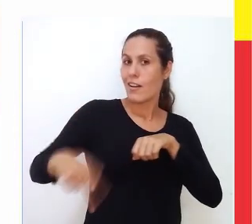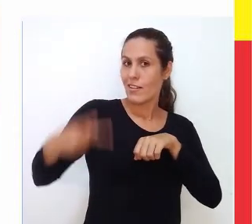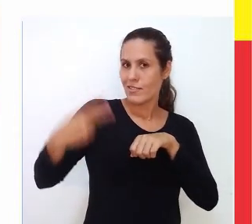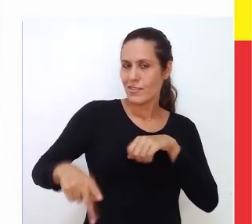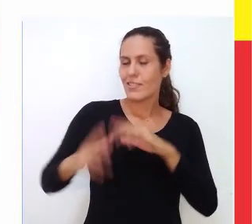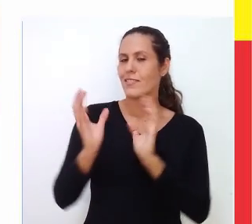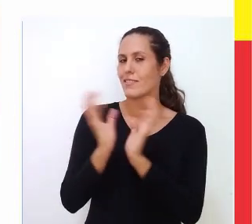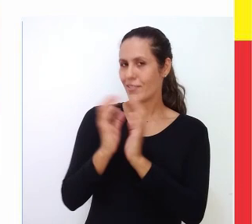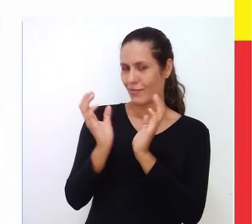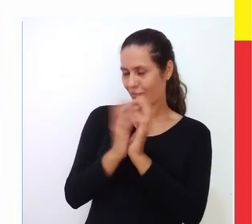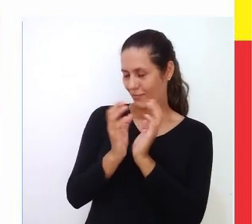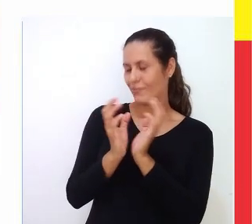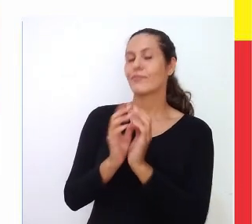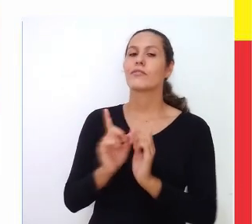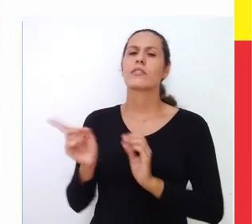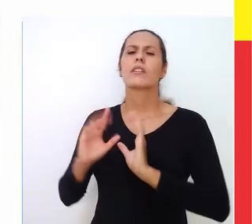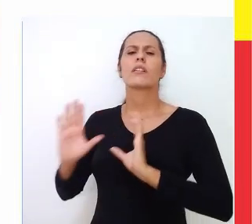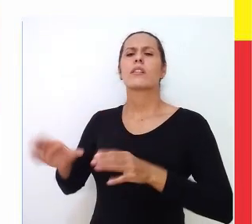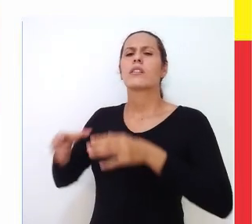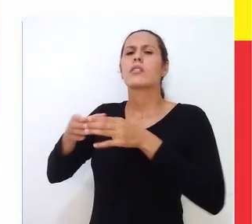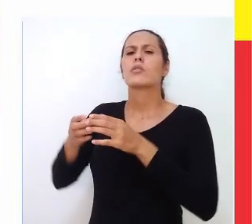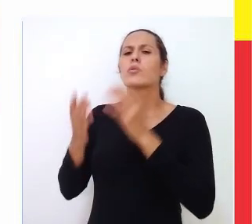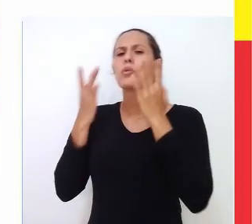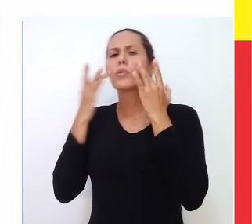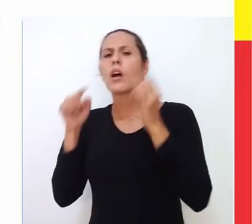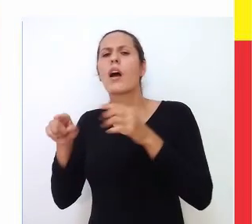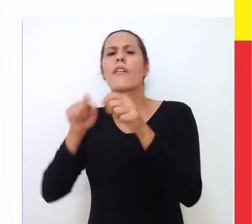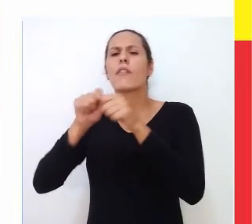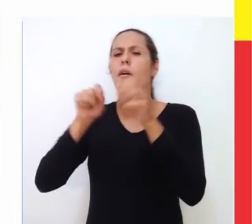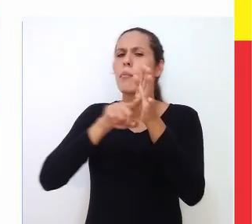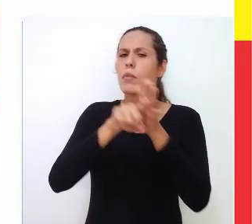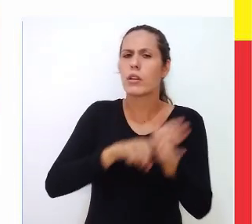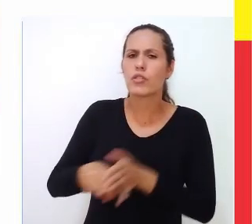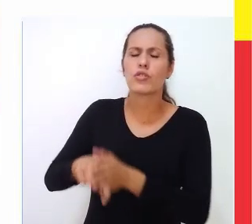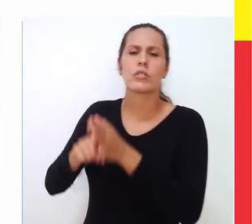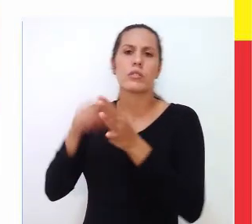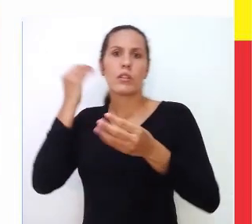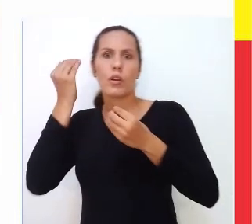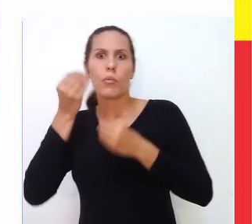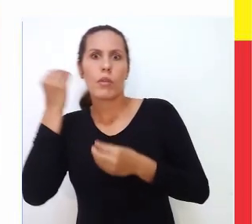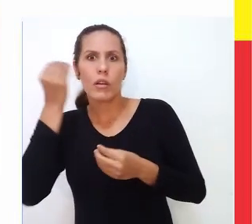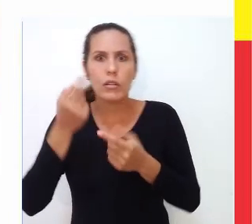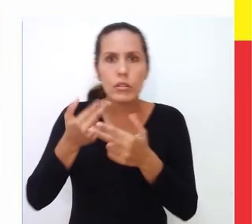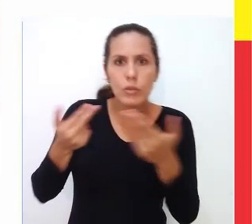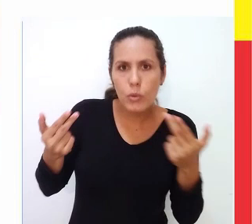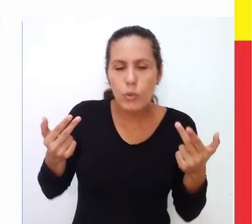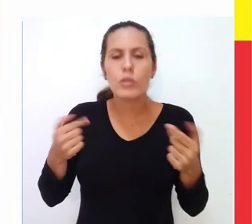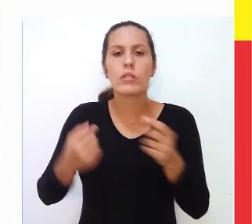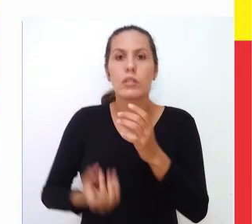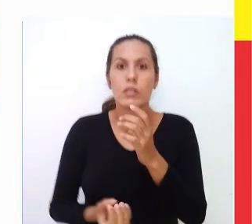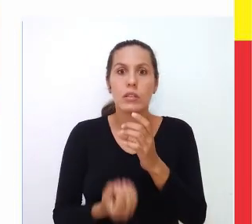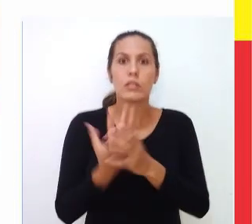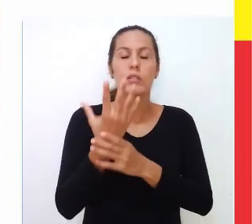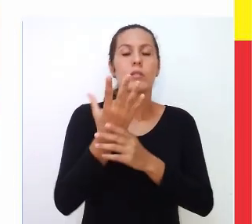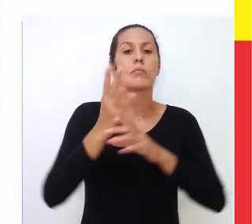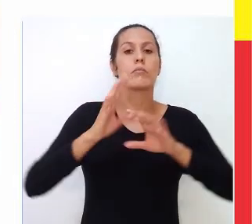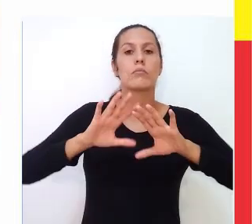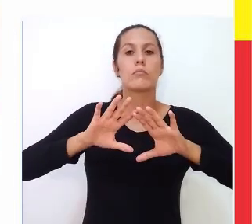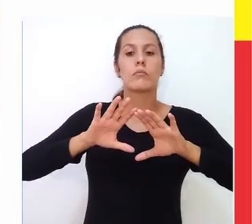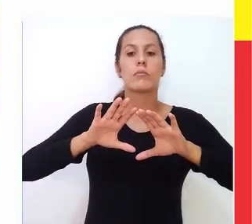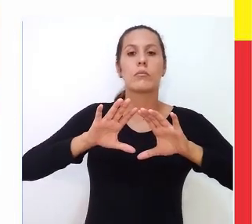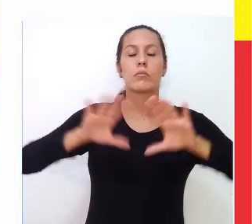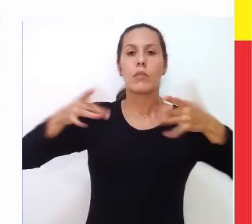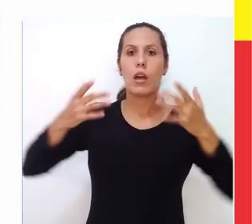né? E esse grupo, ele realiza pesquisas, realiza experimentos e monta espetáculos que